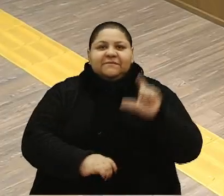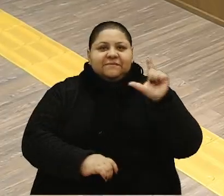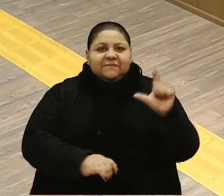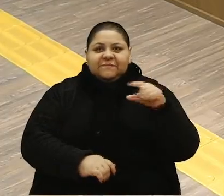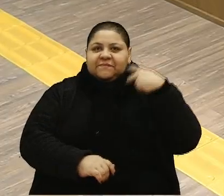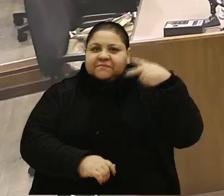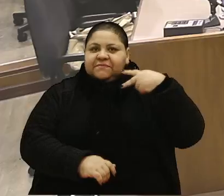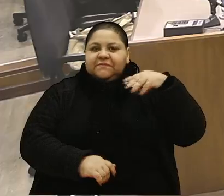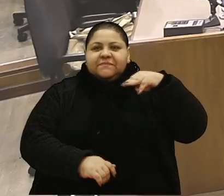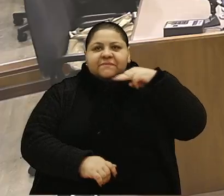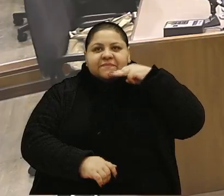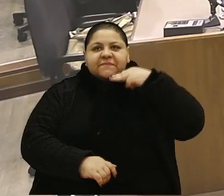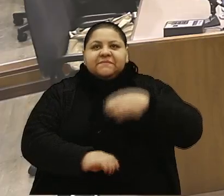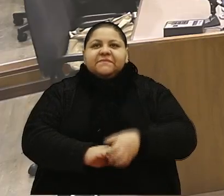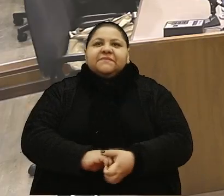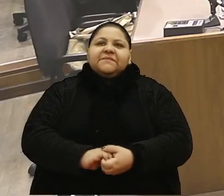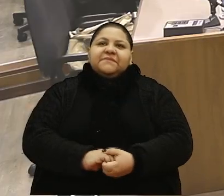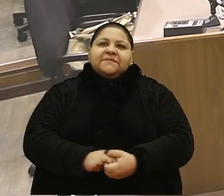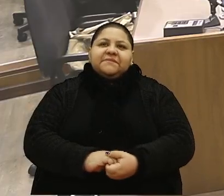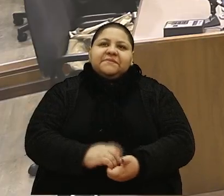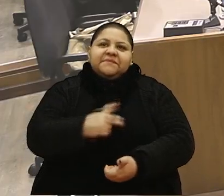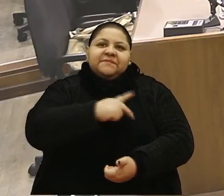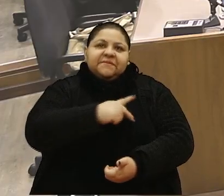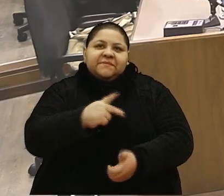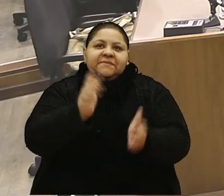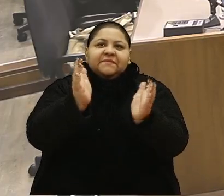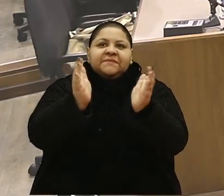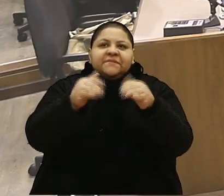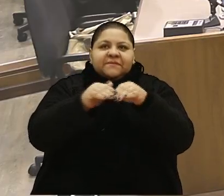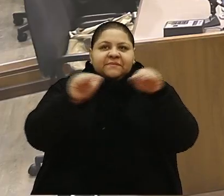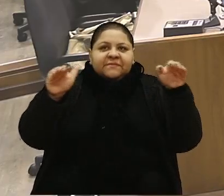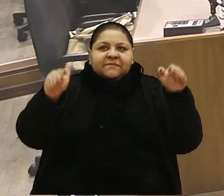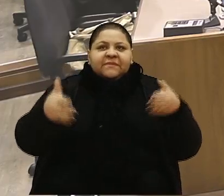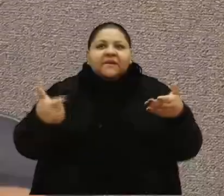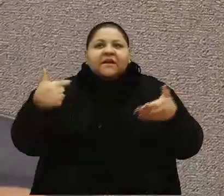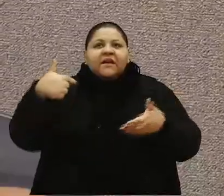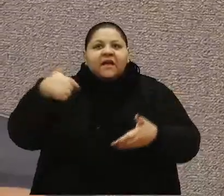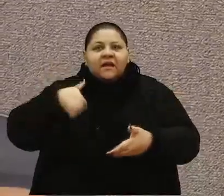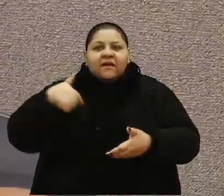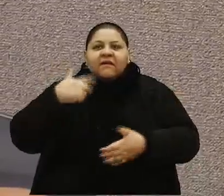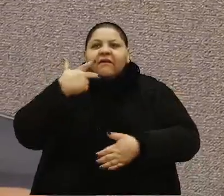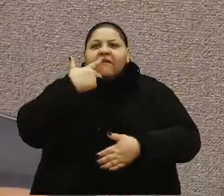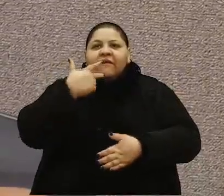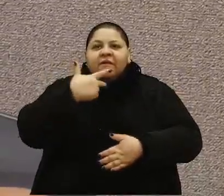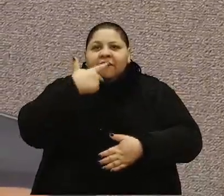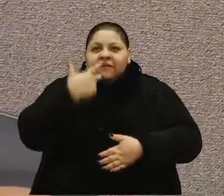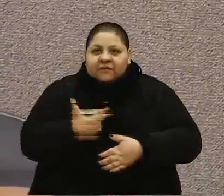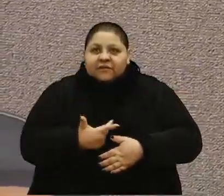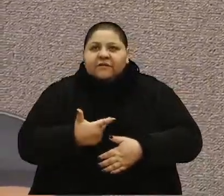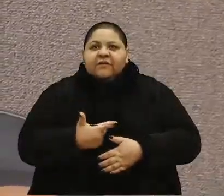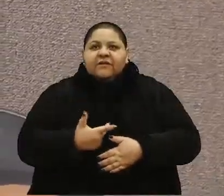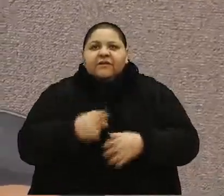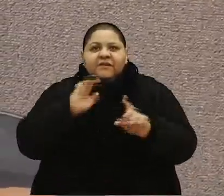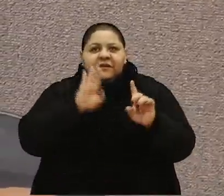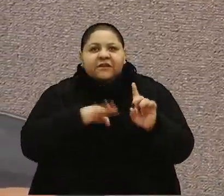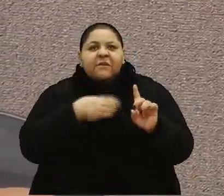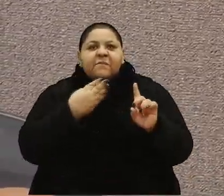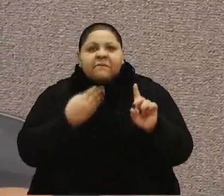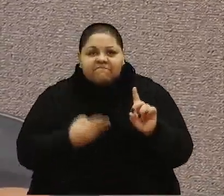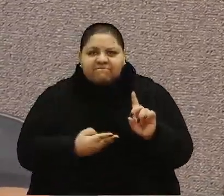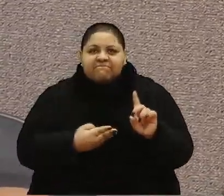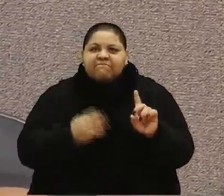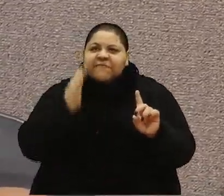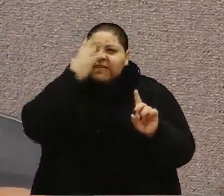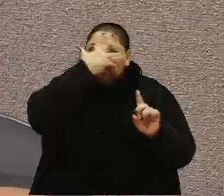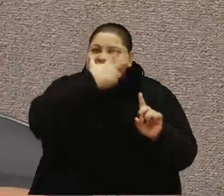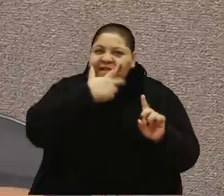Vereadora Marisol Santos. Bom, presidente, colegas da mesa, eu volto agora para falar sobre essa questão da homenagem. Que coisa